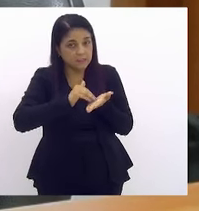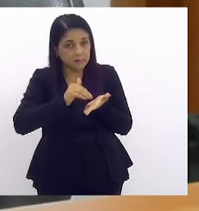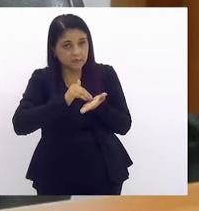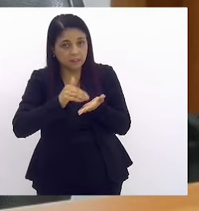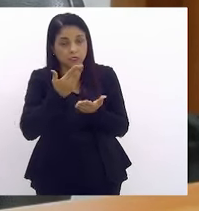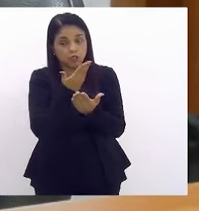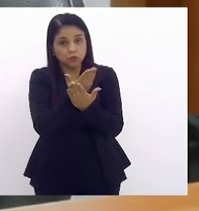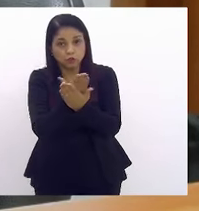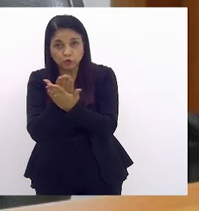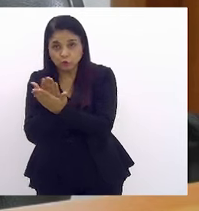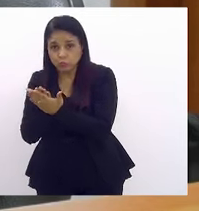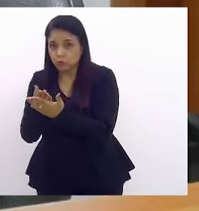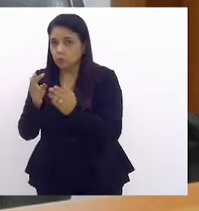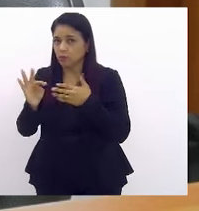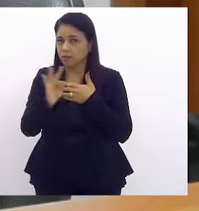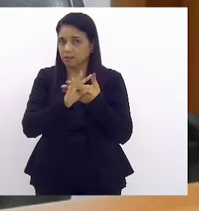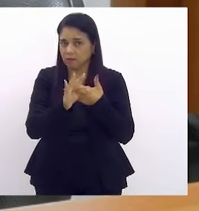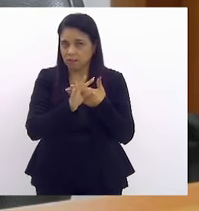estudo técnico,